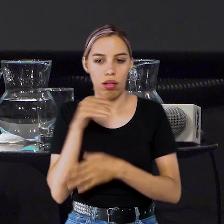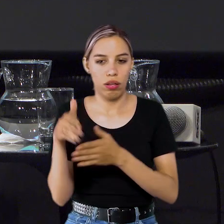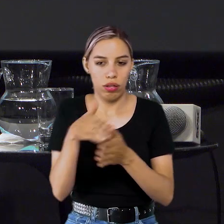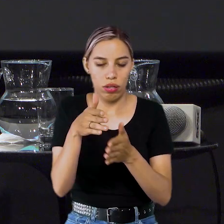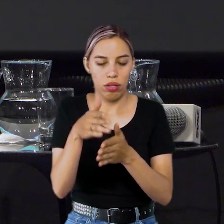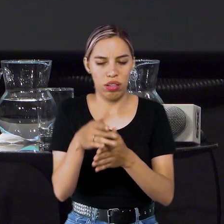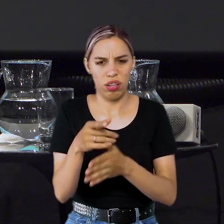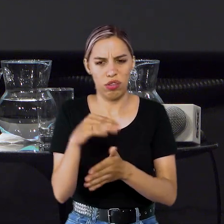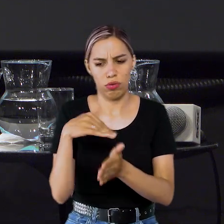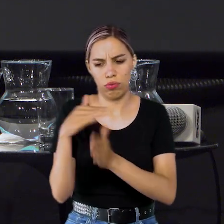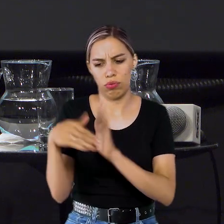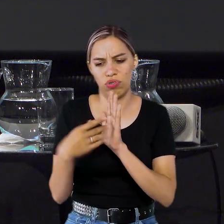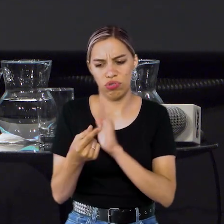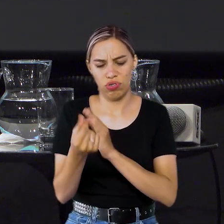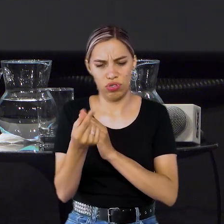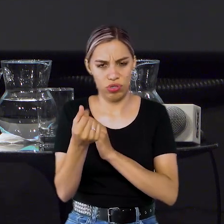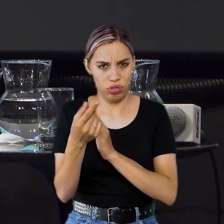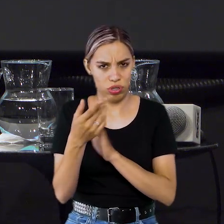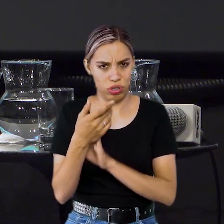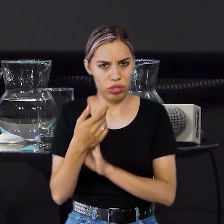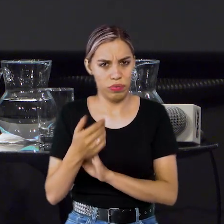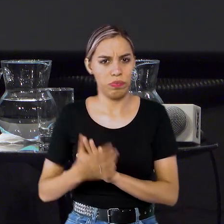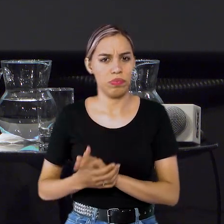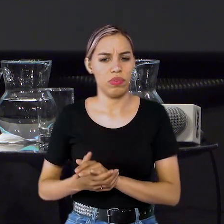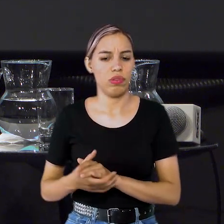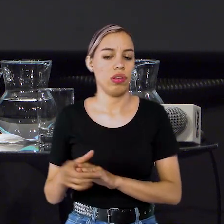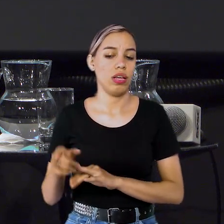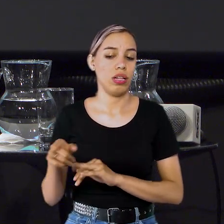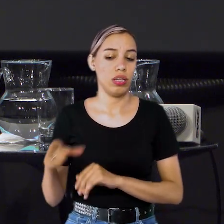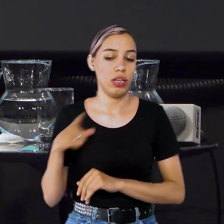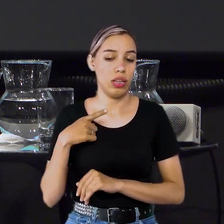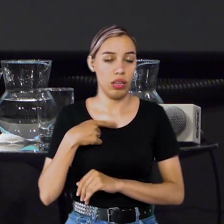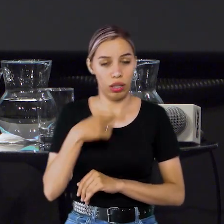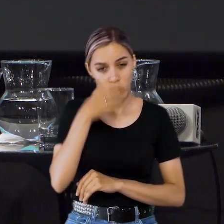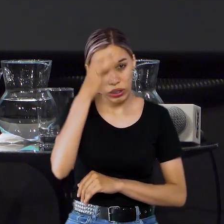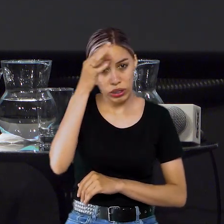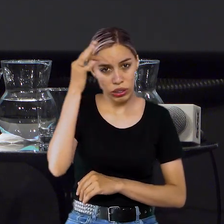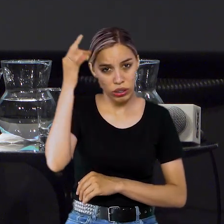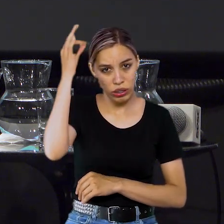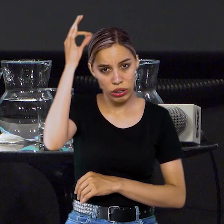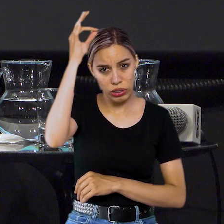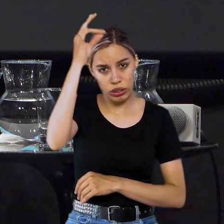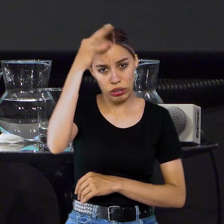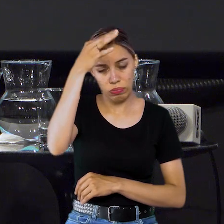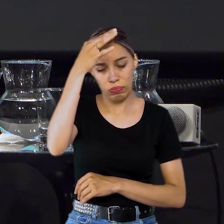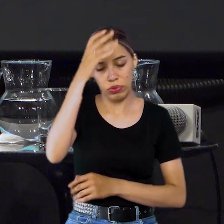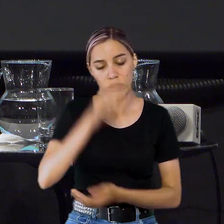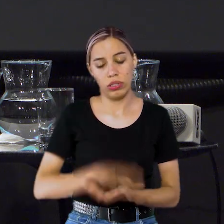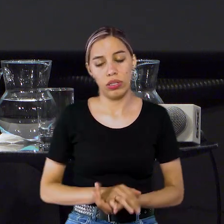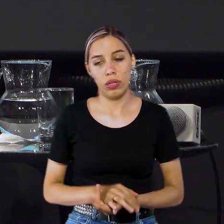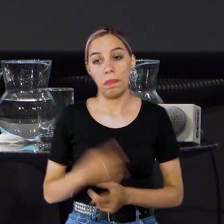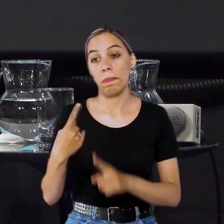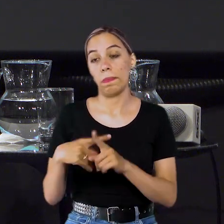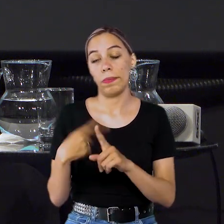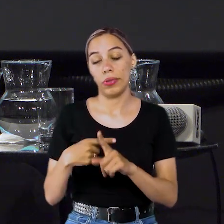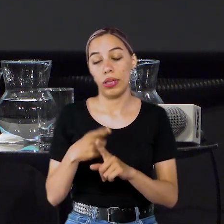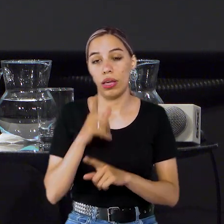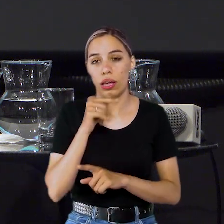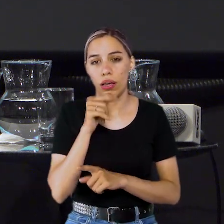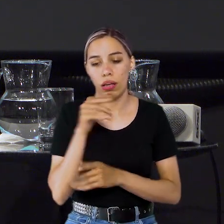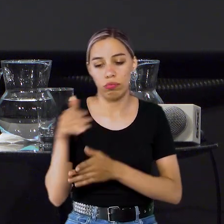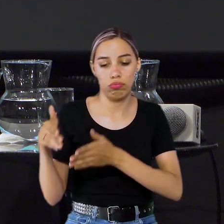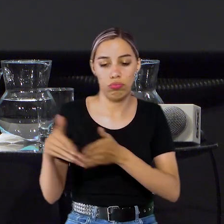para o Guarani, aquilo tem espírito, né? Por que água, né,